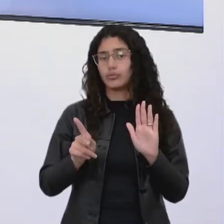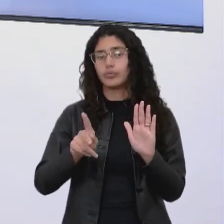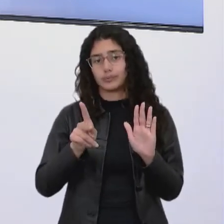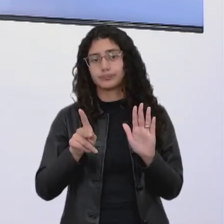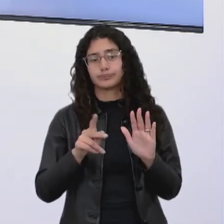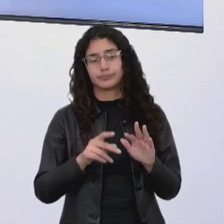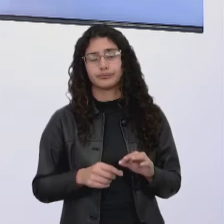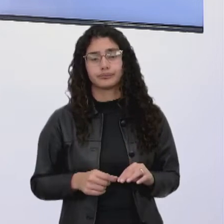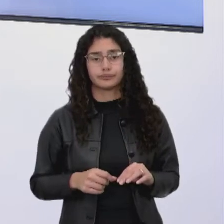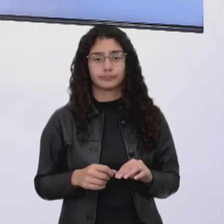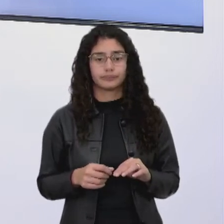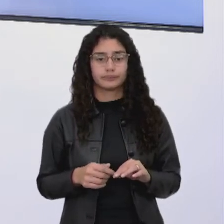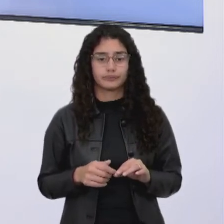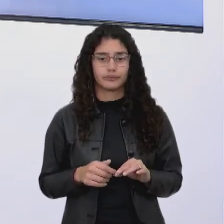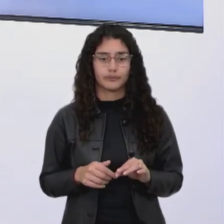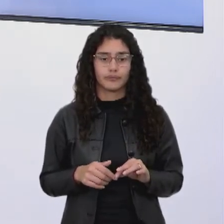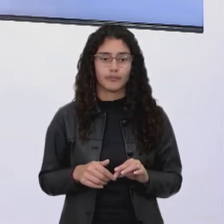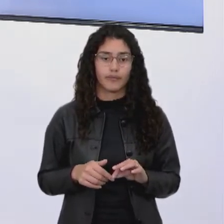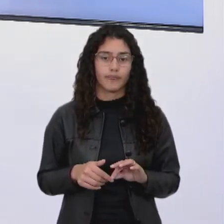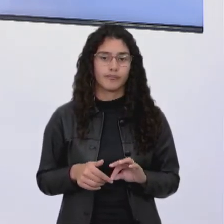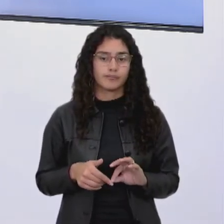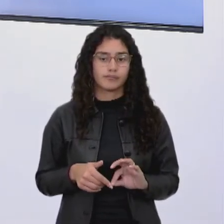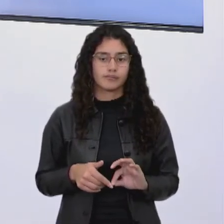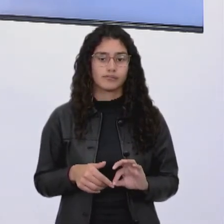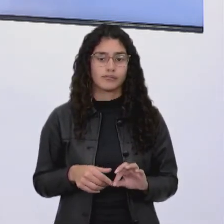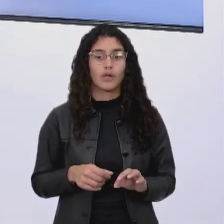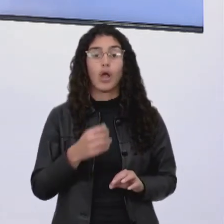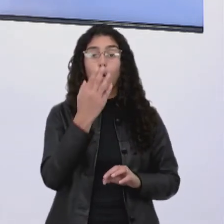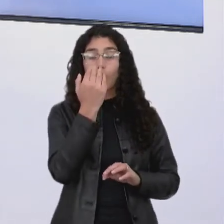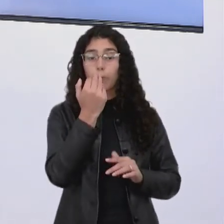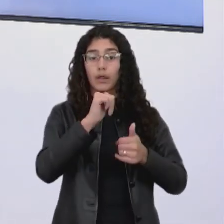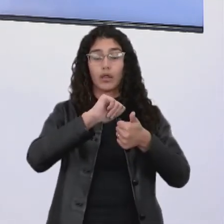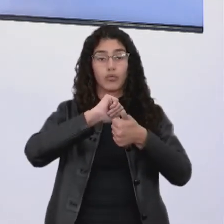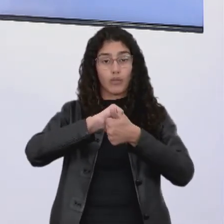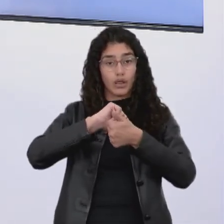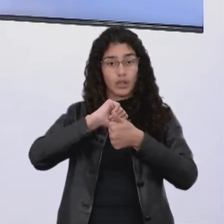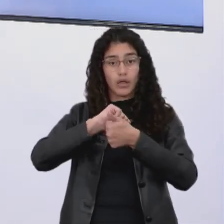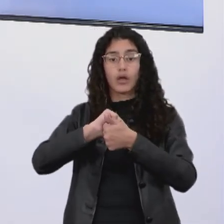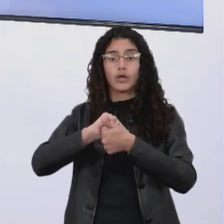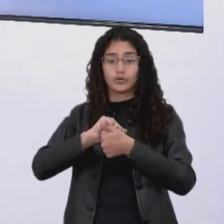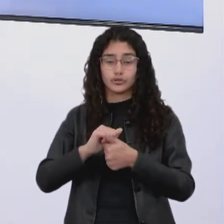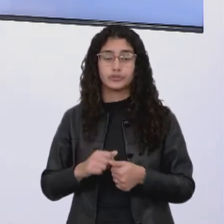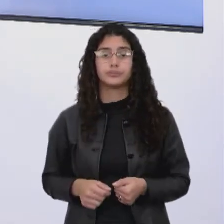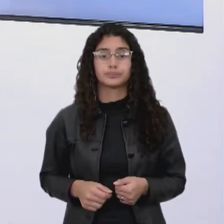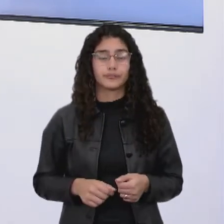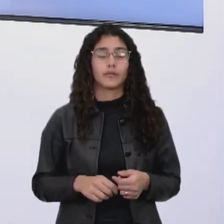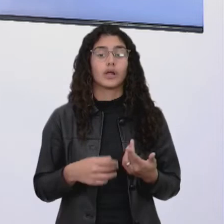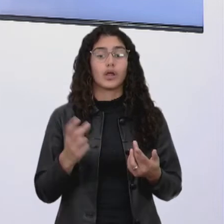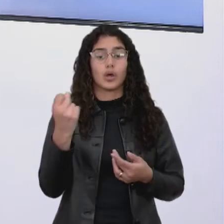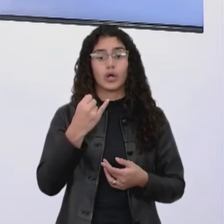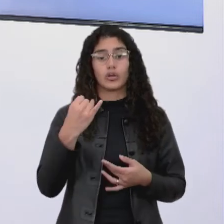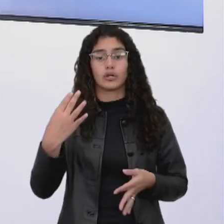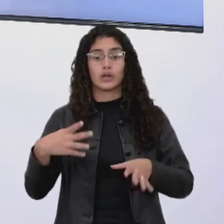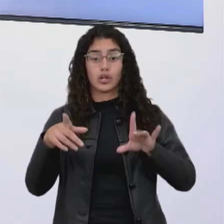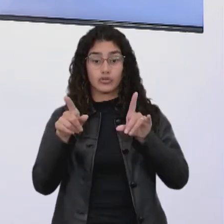né? Alimentos de qualidade. Né? E em